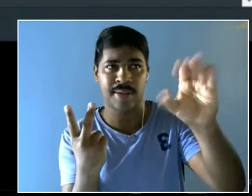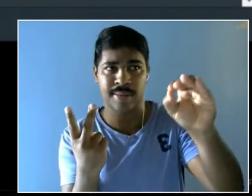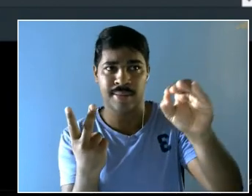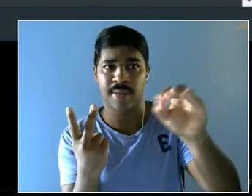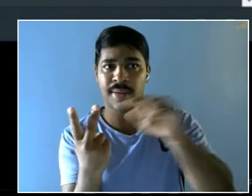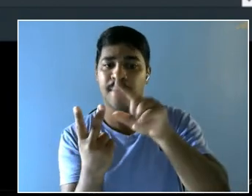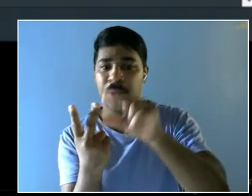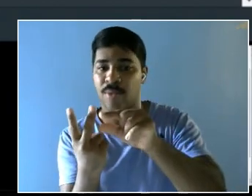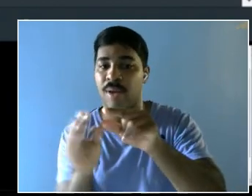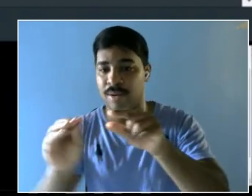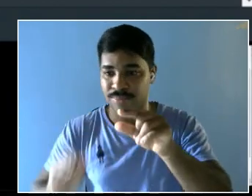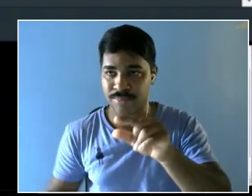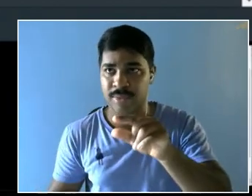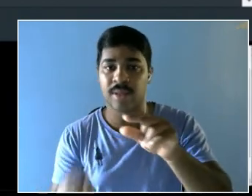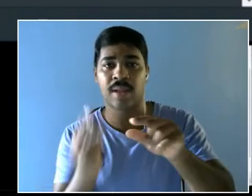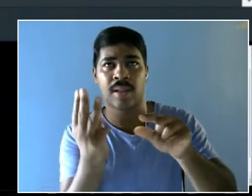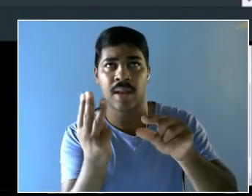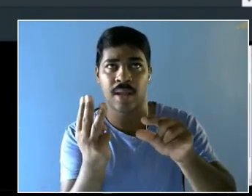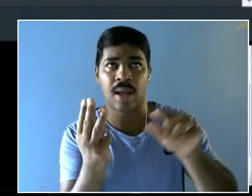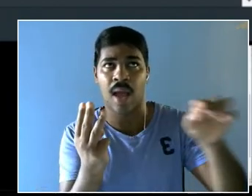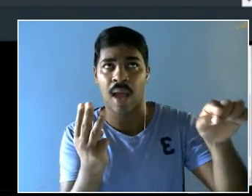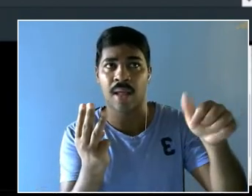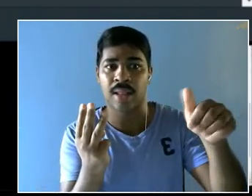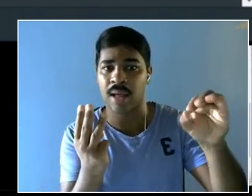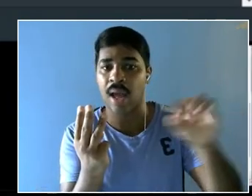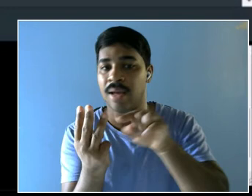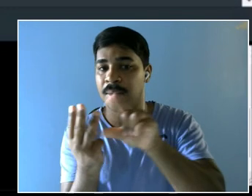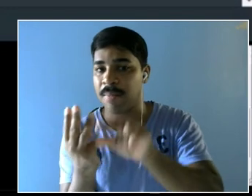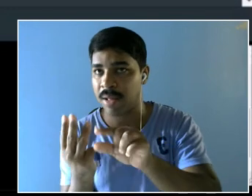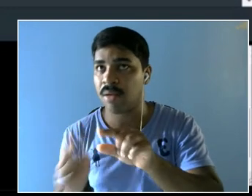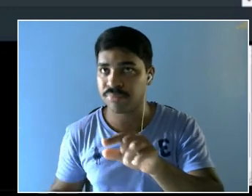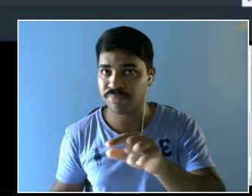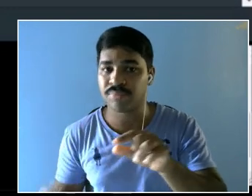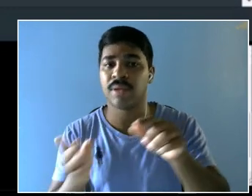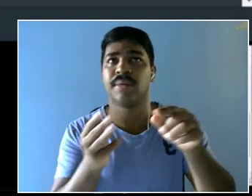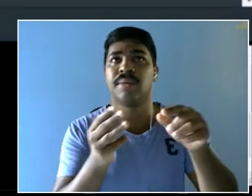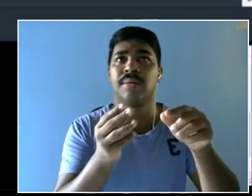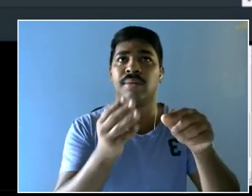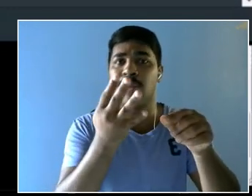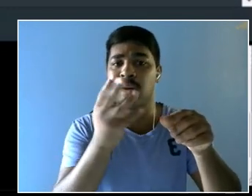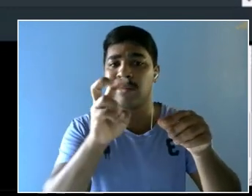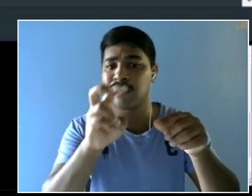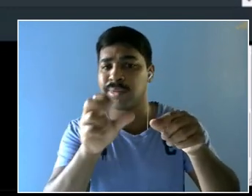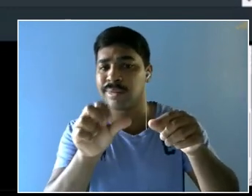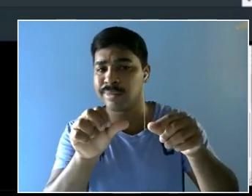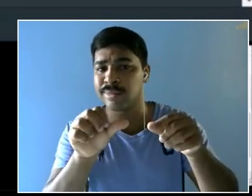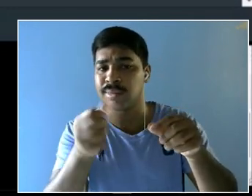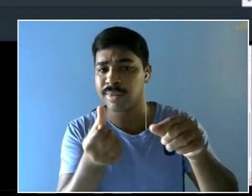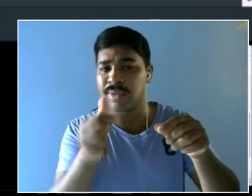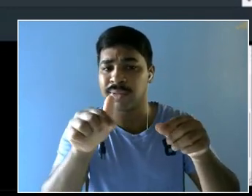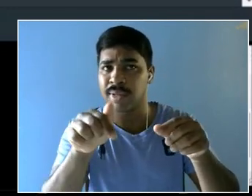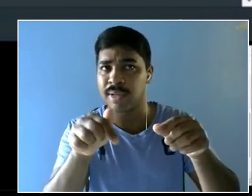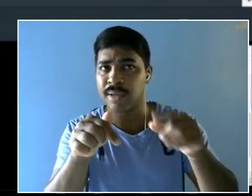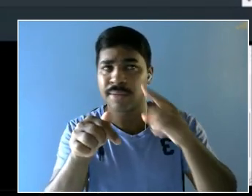3, 3 é menor que 10? Sim, escreve 3. 4, 5, 6, 7, 8. Daí,